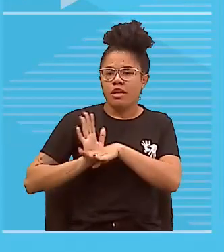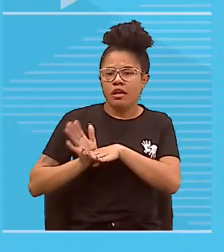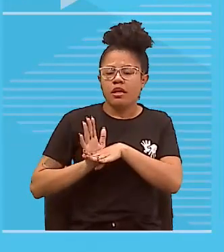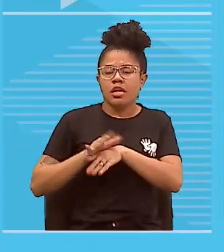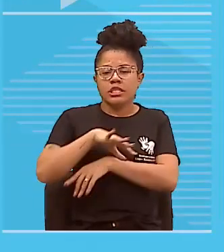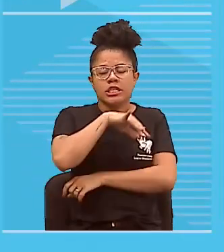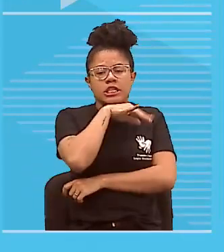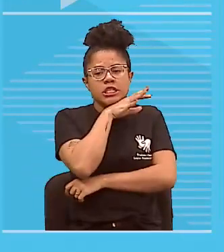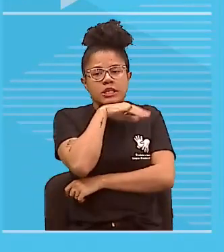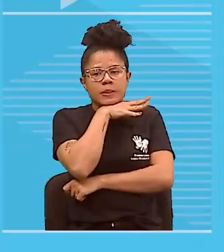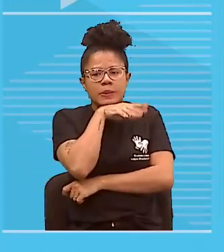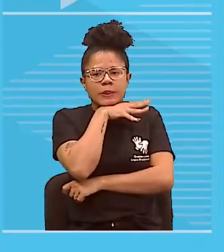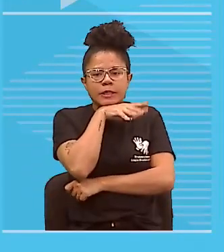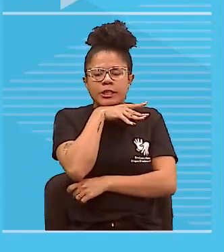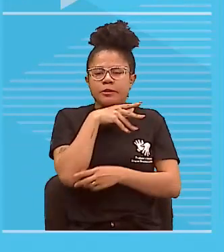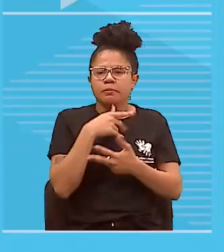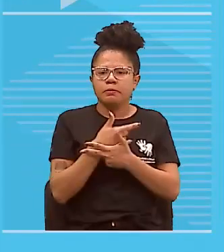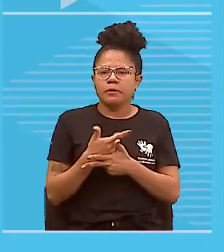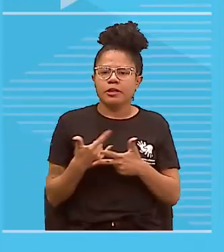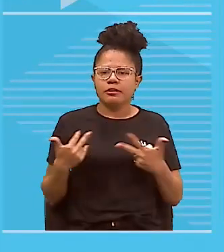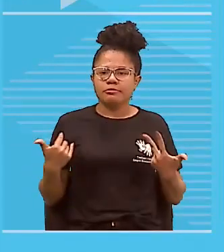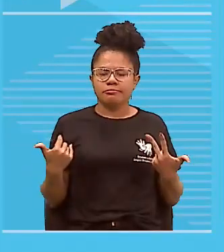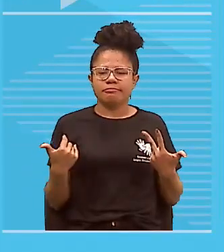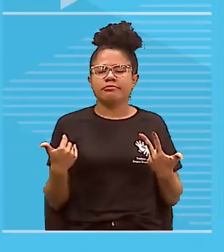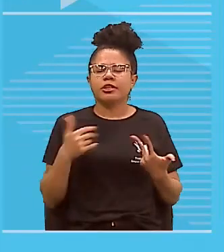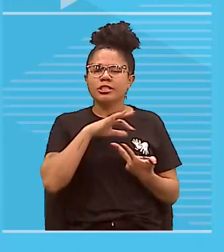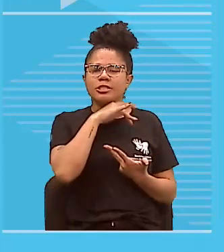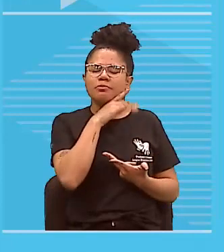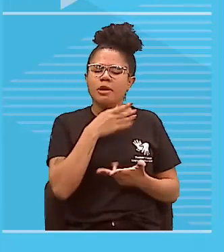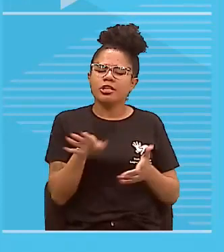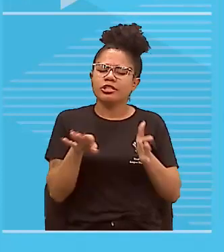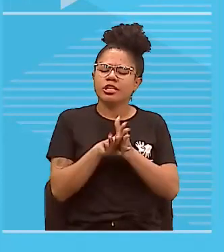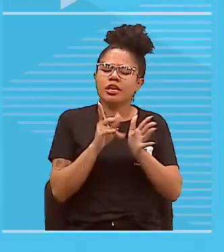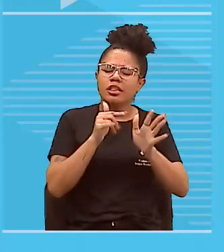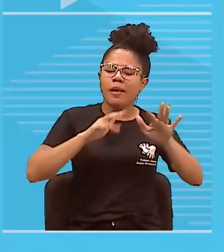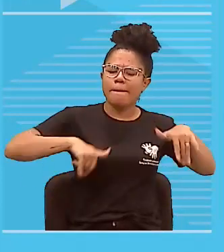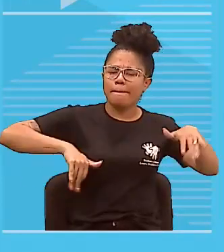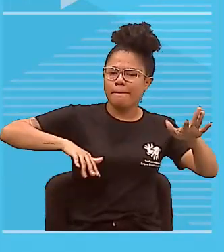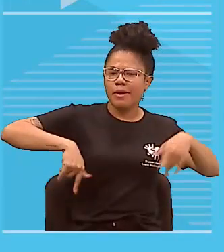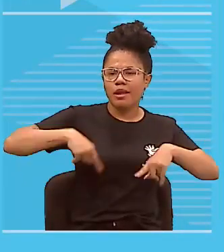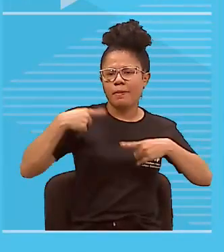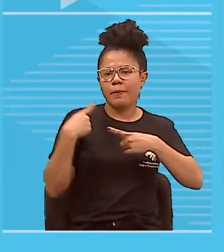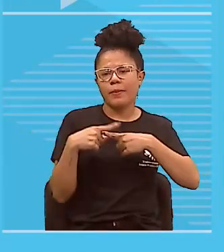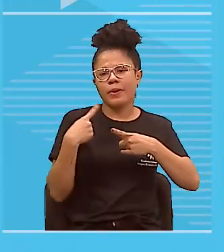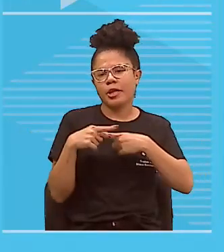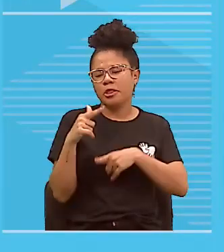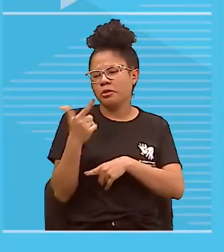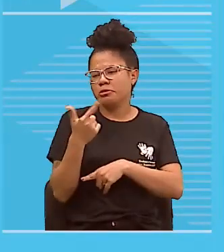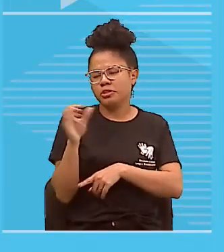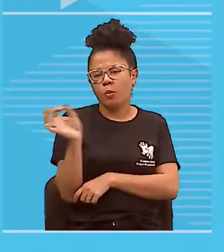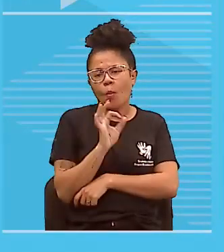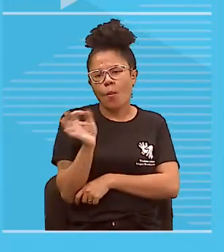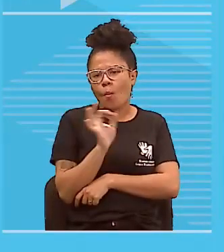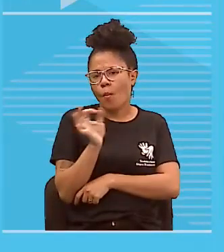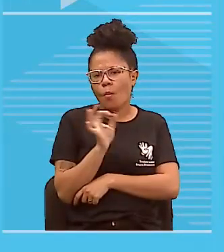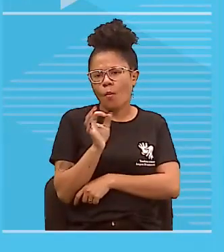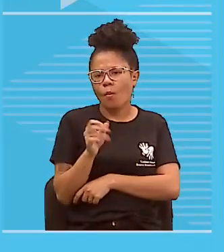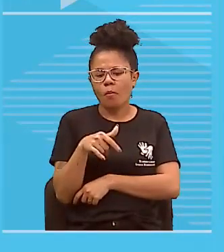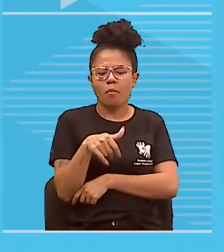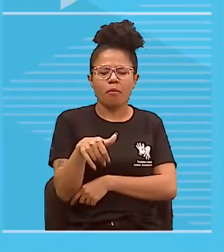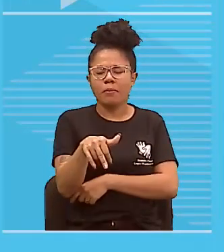um repovoamento dessas praias por essas espécies, já que elas estavam sem movimento, né? É bem